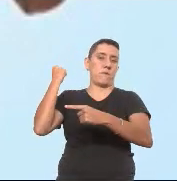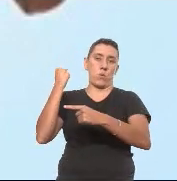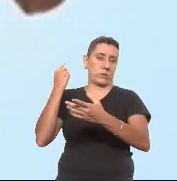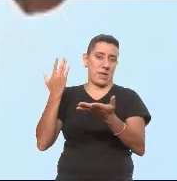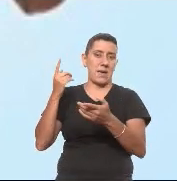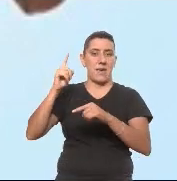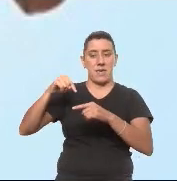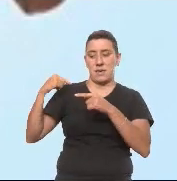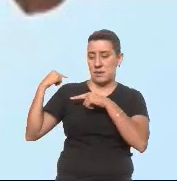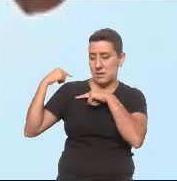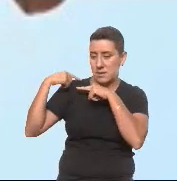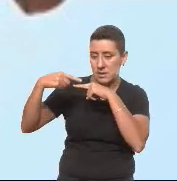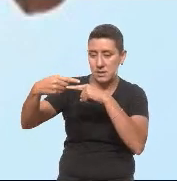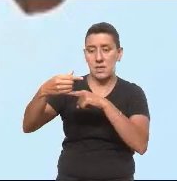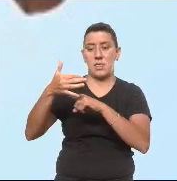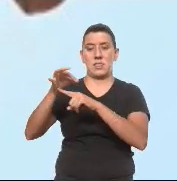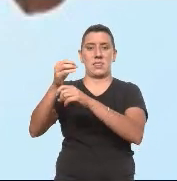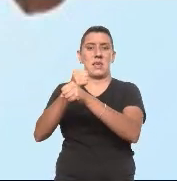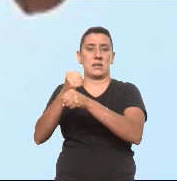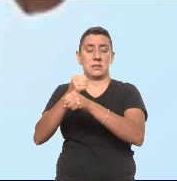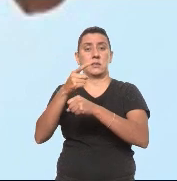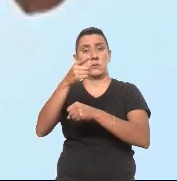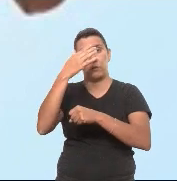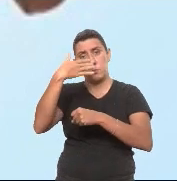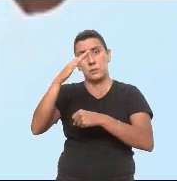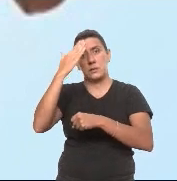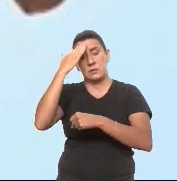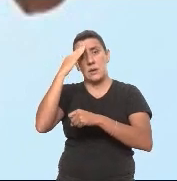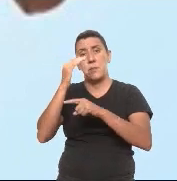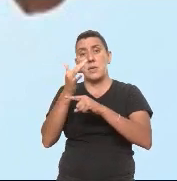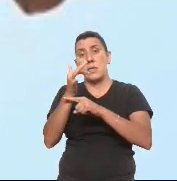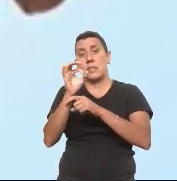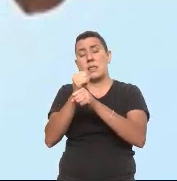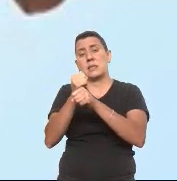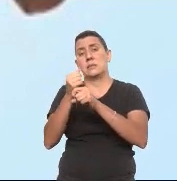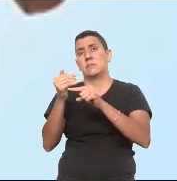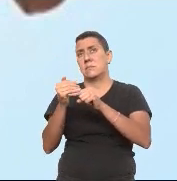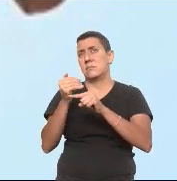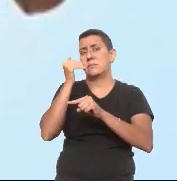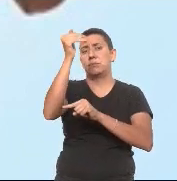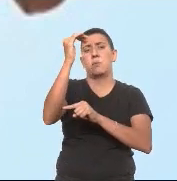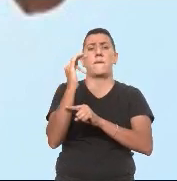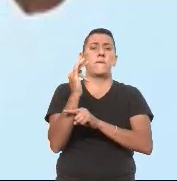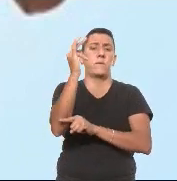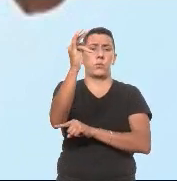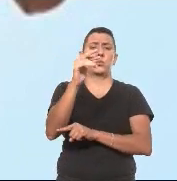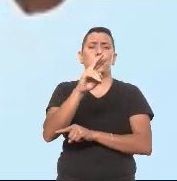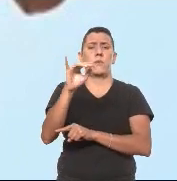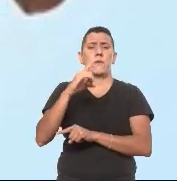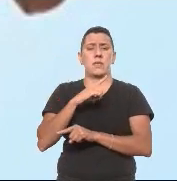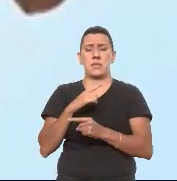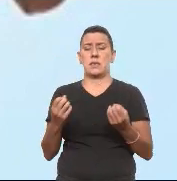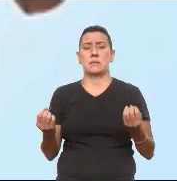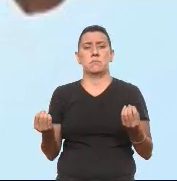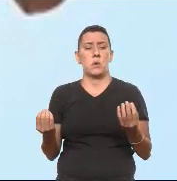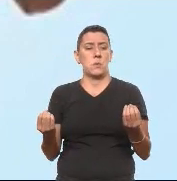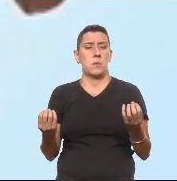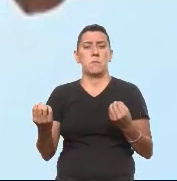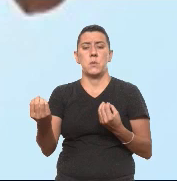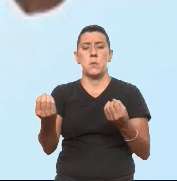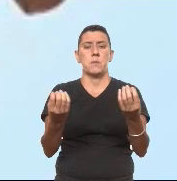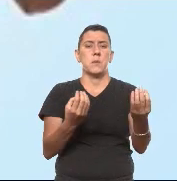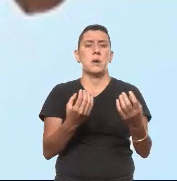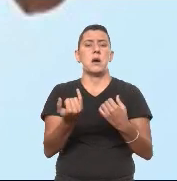então a gente pode criar projetos onde a gente vai ter sensores espalhados por diferentes dispositivos e agora com o advento do